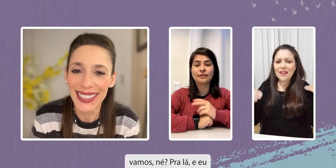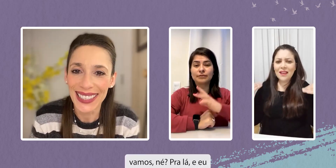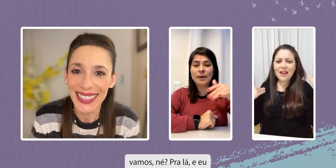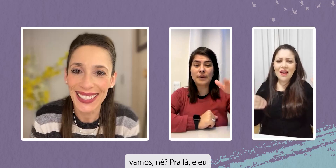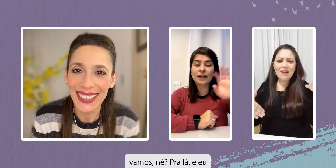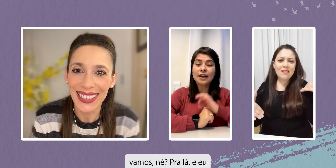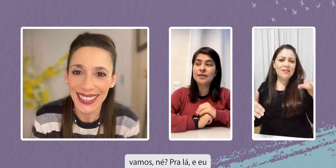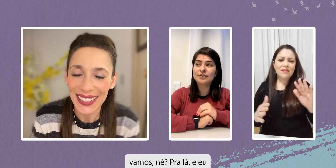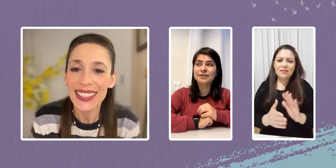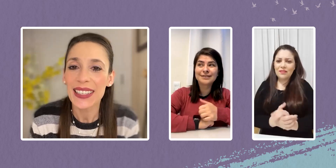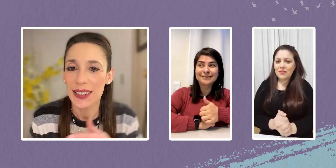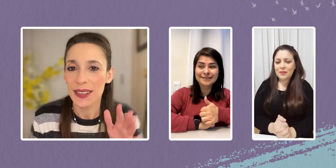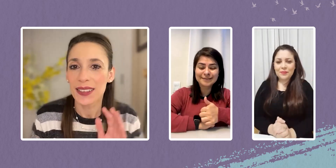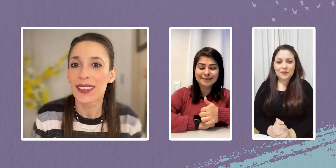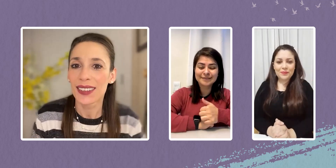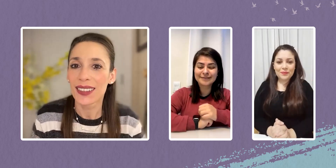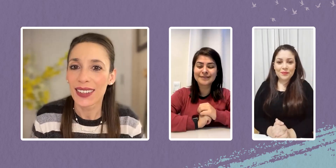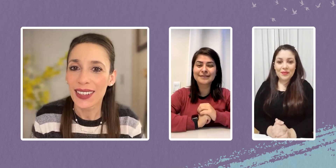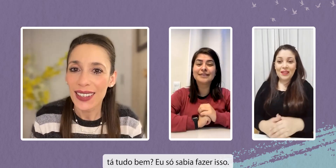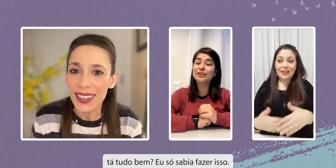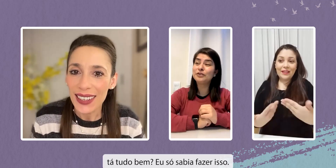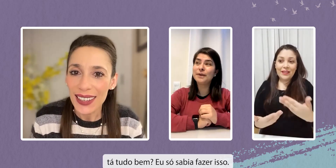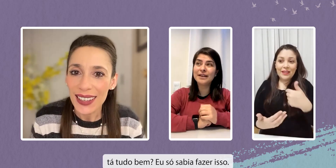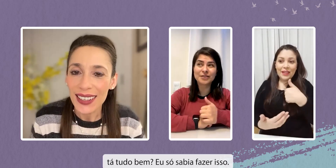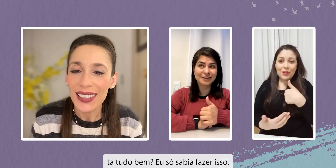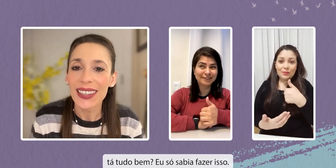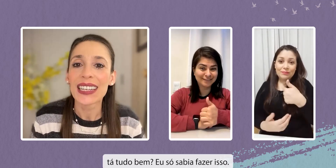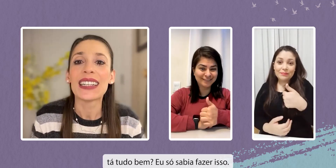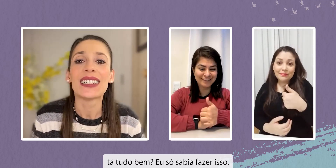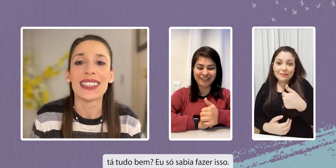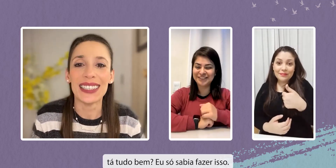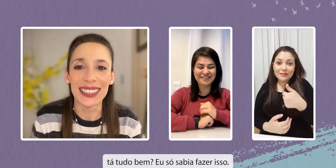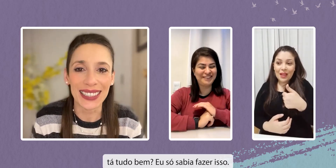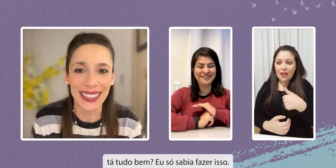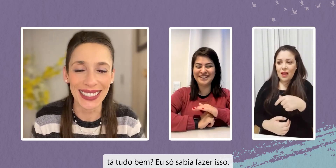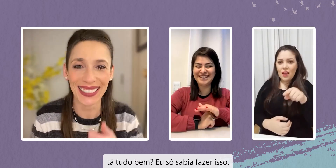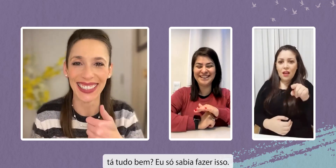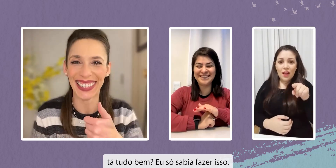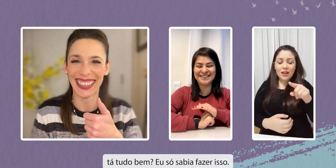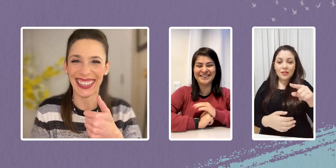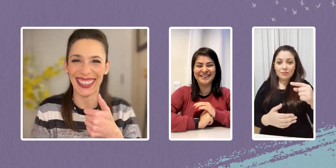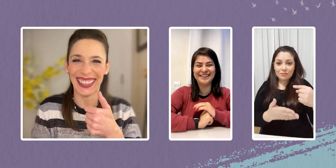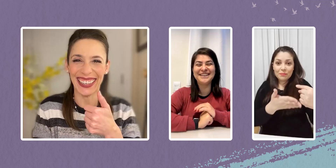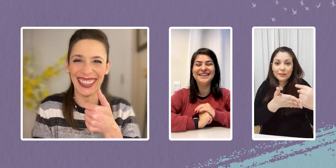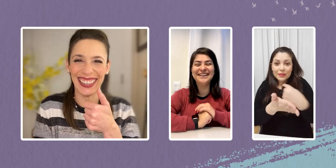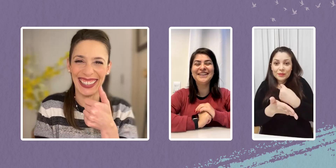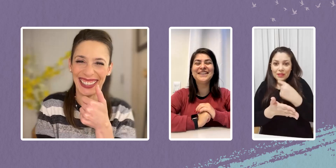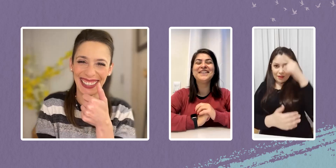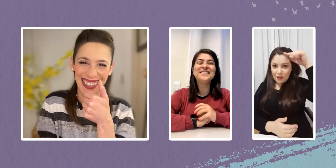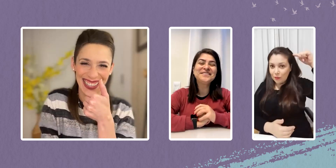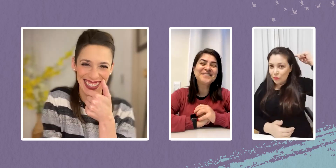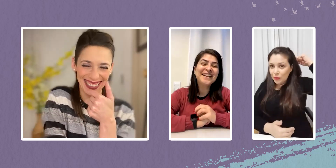vamos, né, pra lá, eu tá tudo bem, eu só sabia fazer isso.